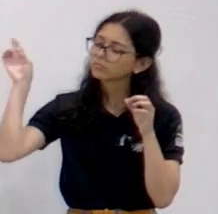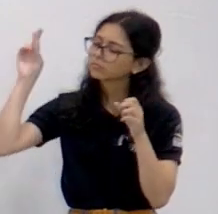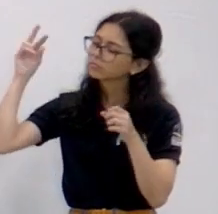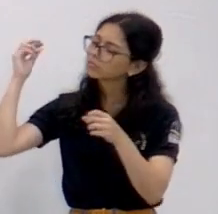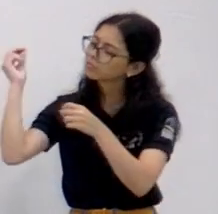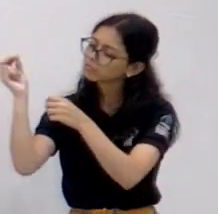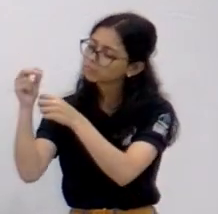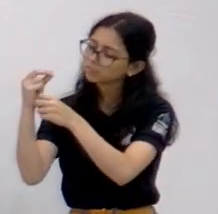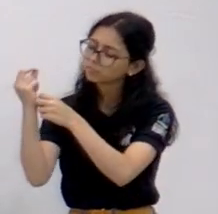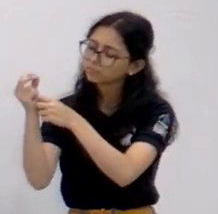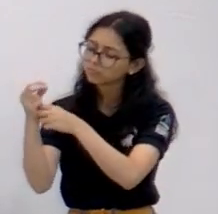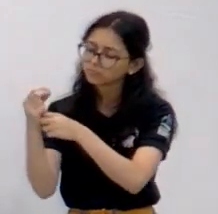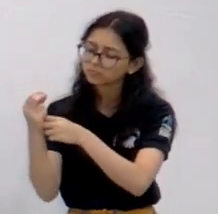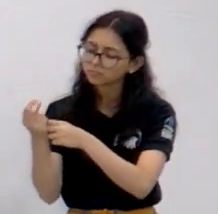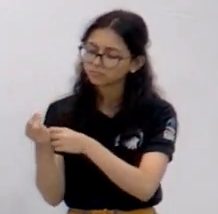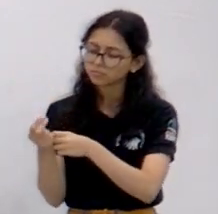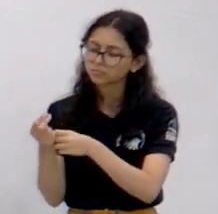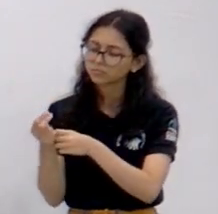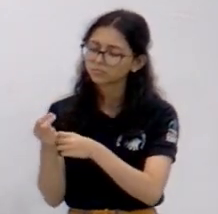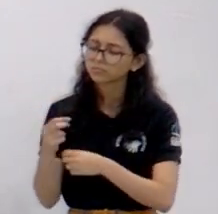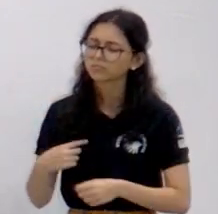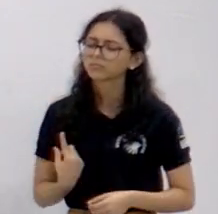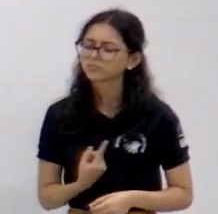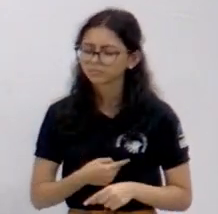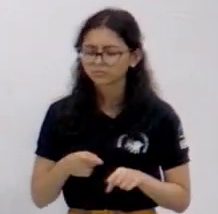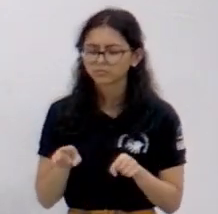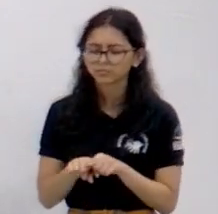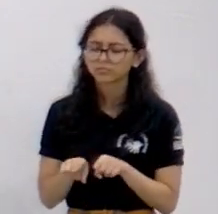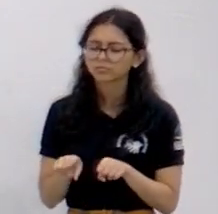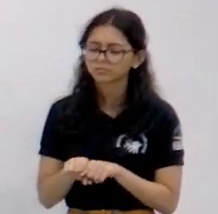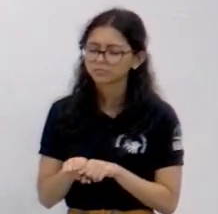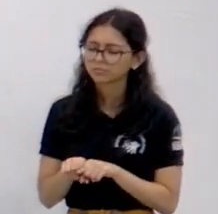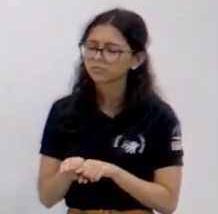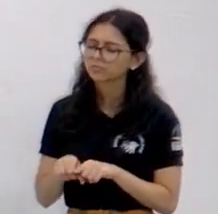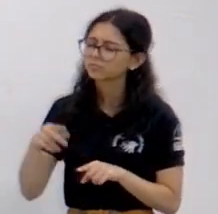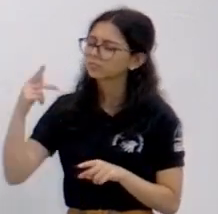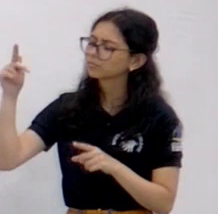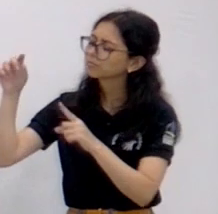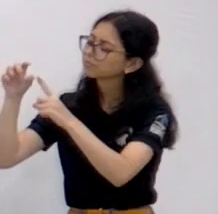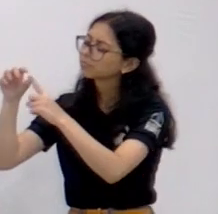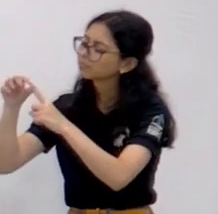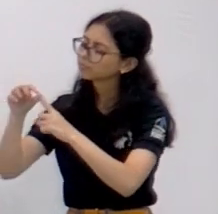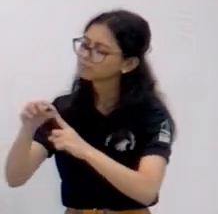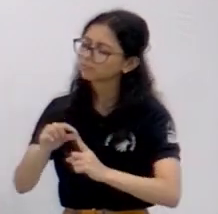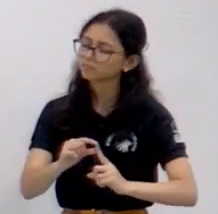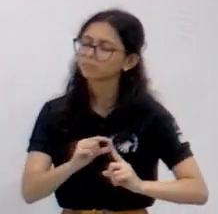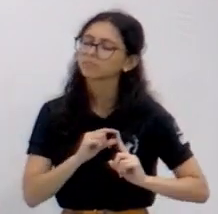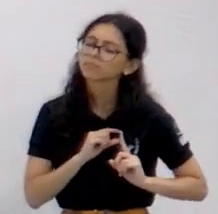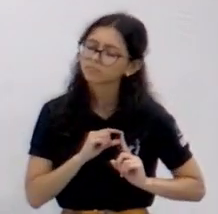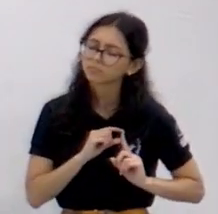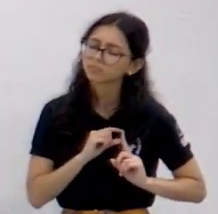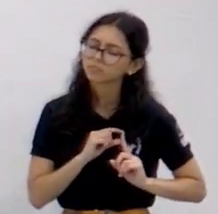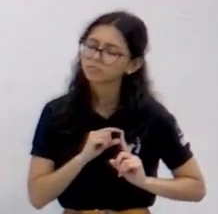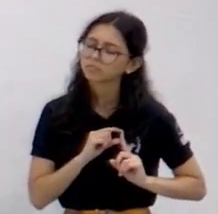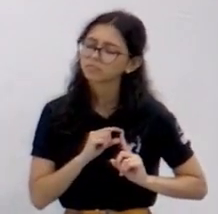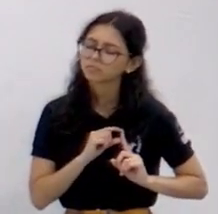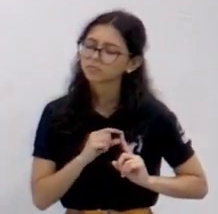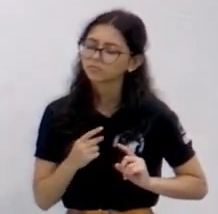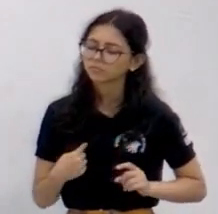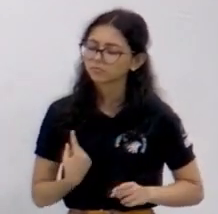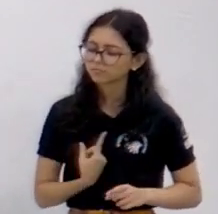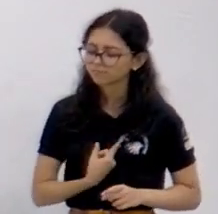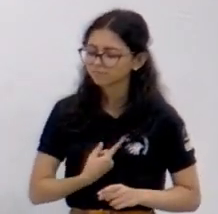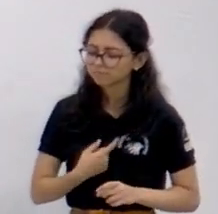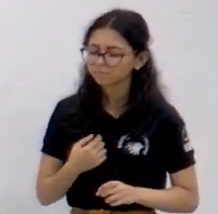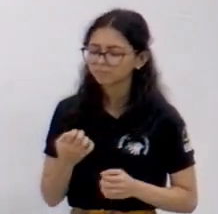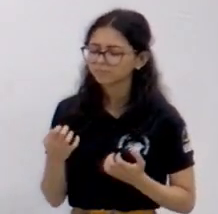Senhor, que ouvimos também a tua palavra, que ela possa produzir em nós frutos, frutos de arrependimento, para que em tudo, somente o